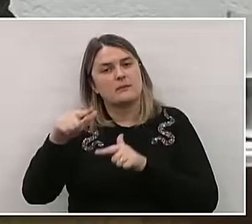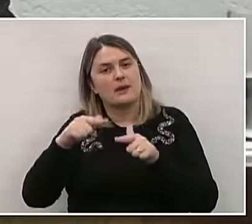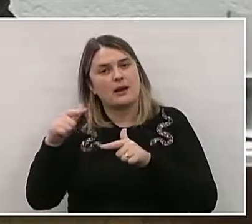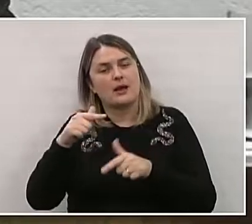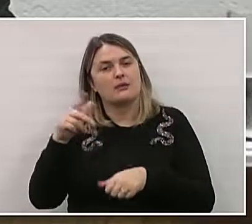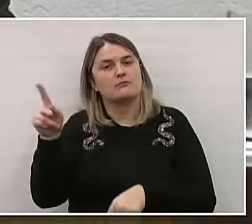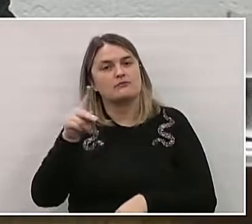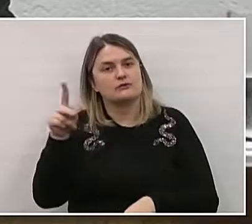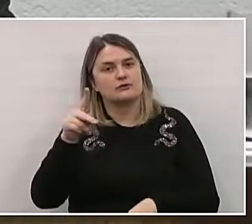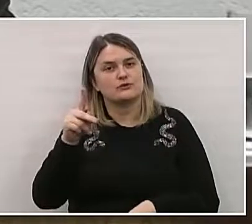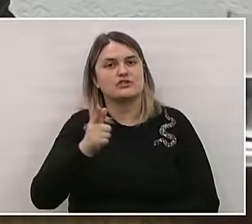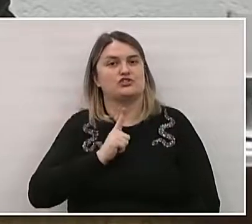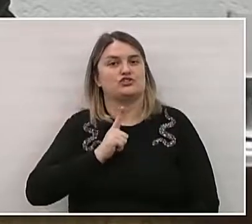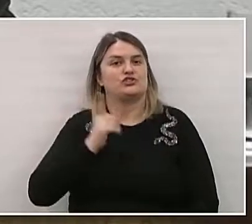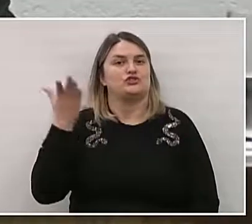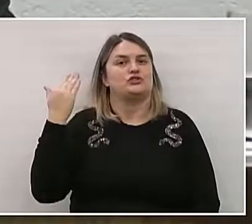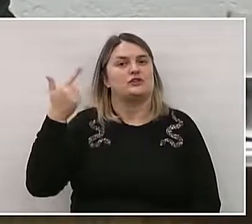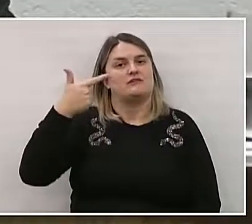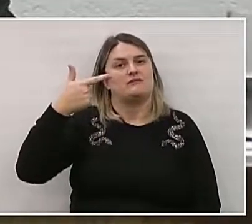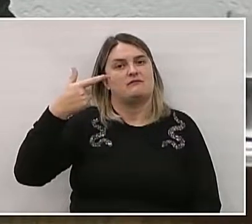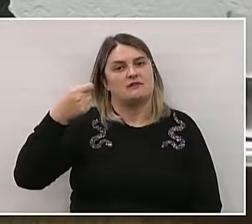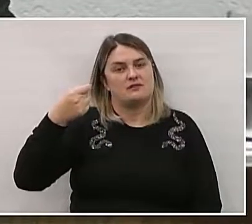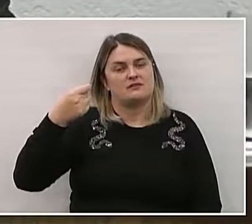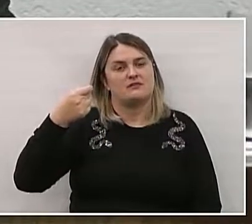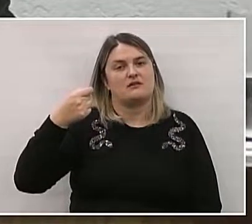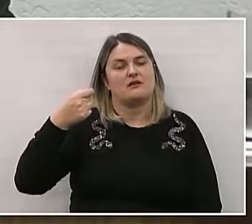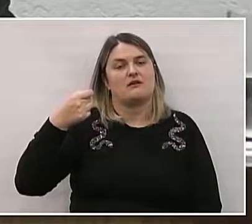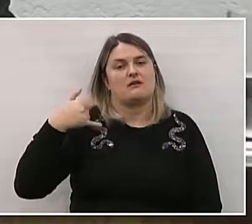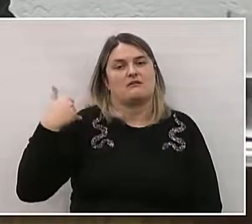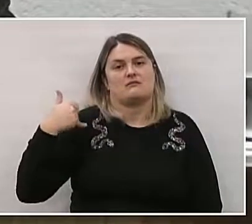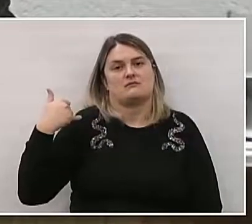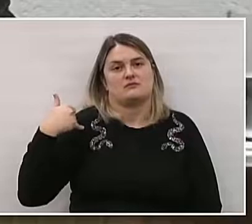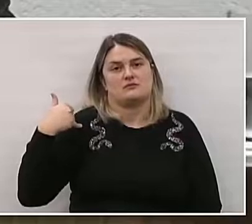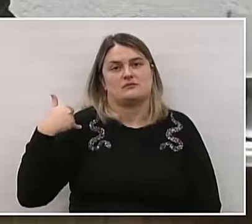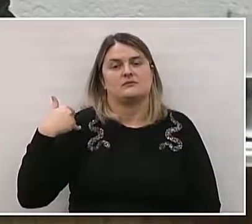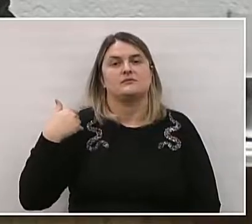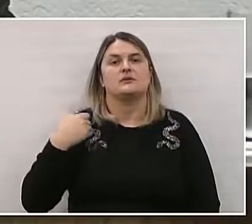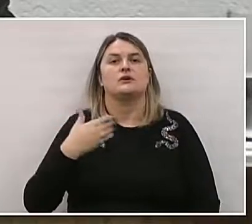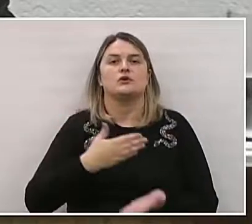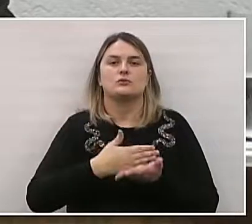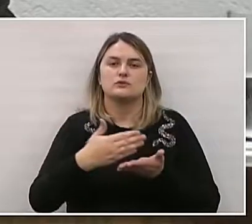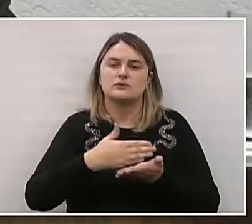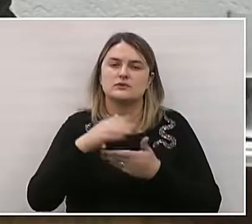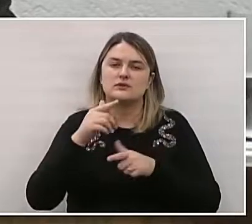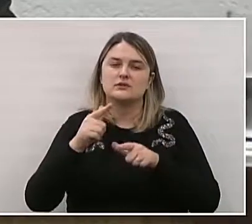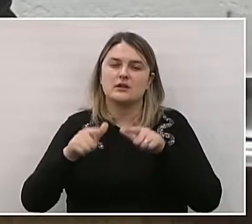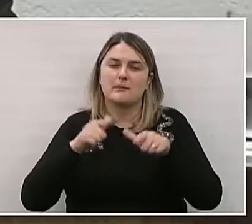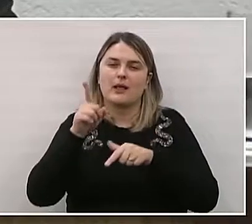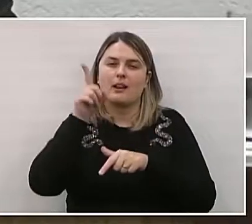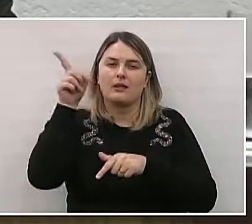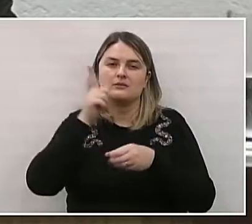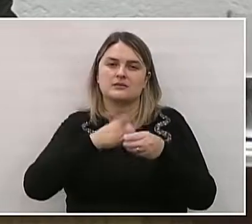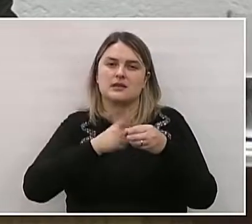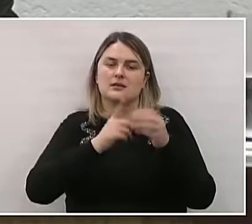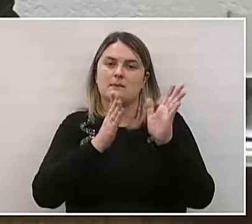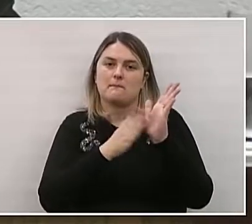com 20 anos de idade na Escola Coronel Domingues Soares, no município de Palmas, no ano